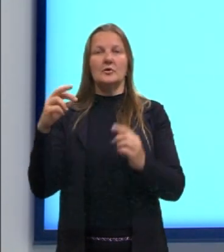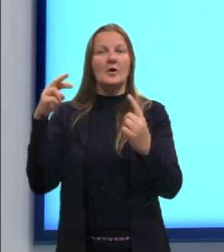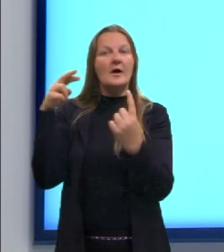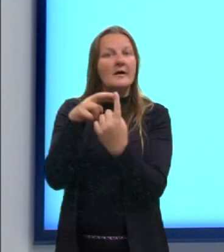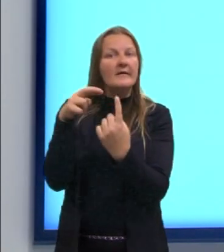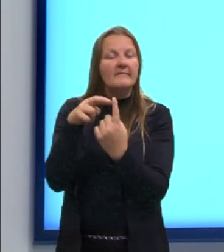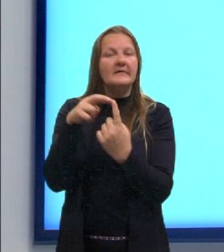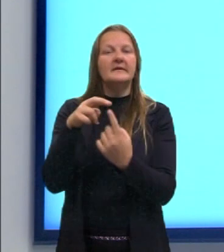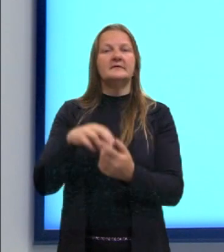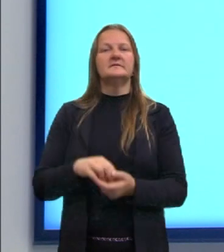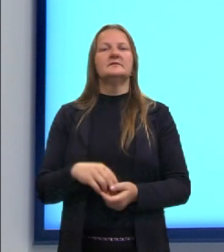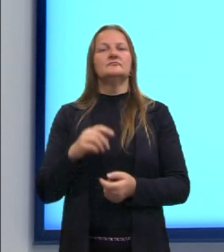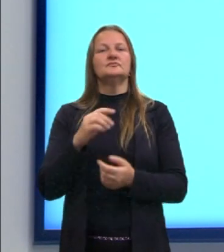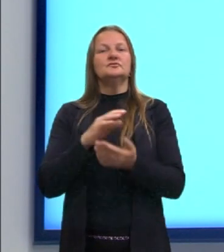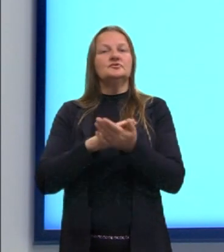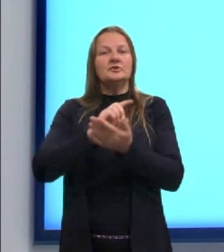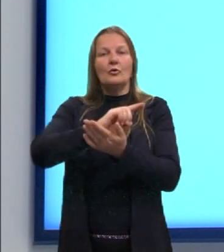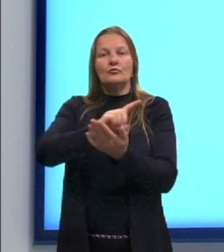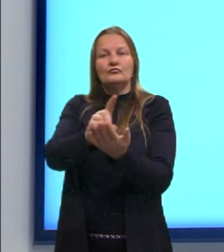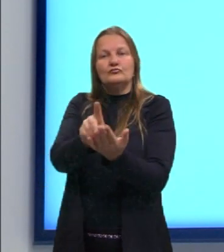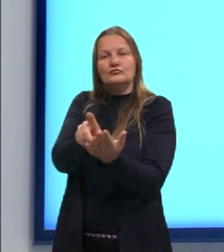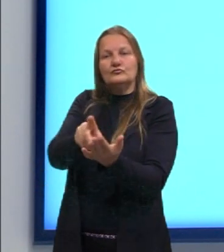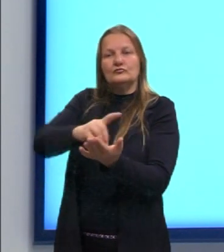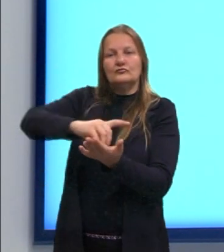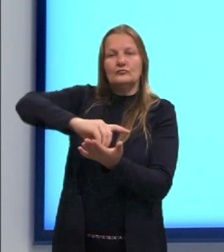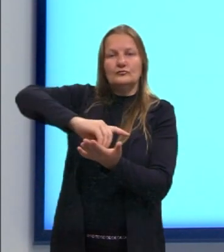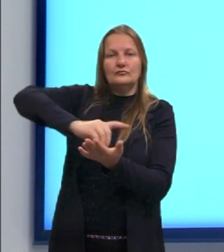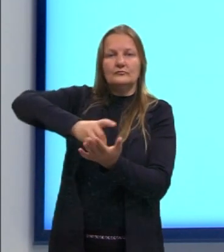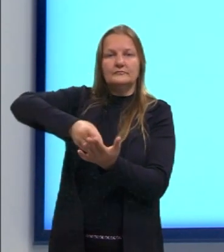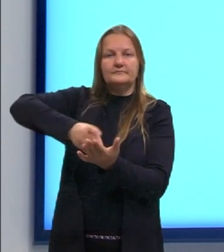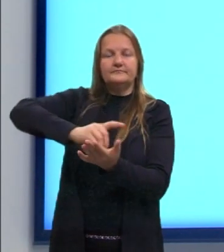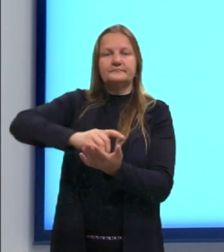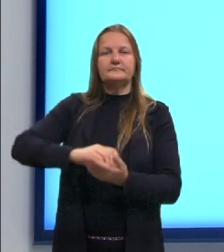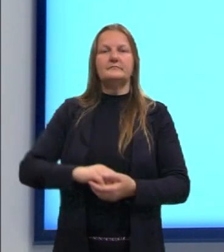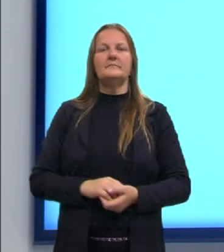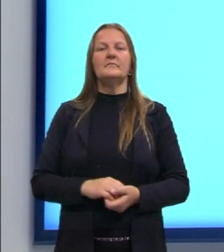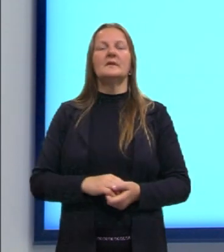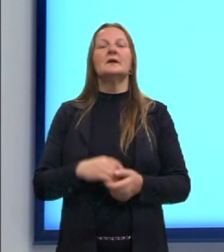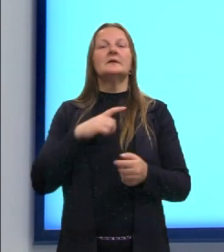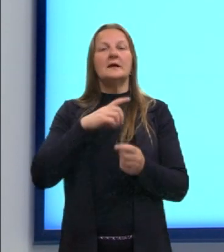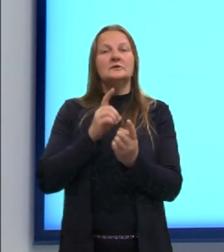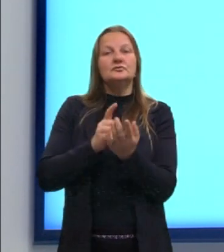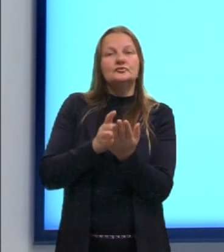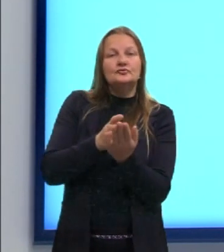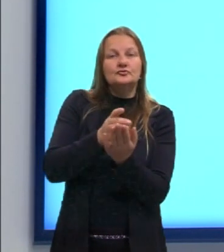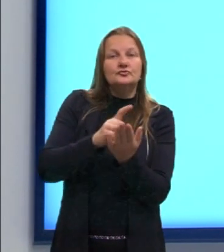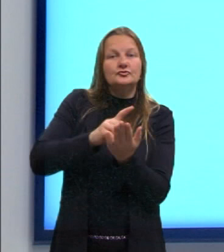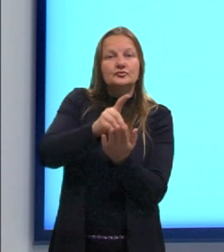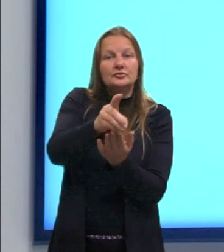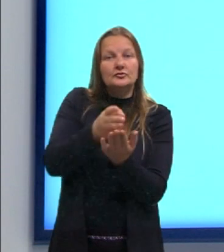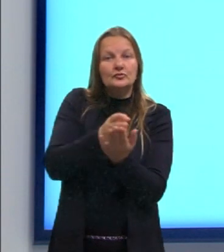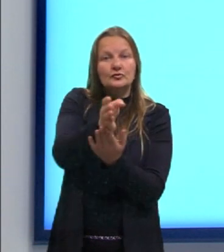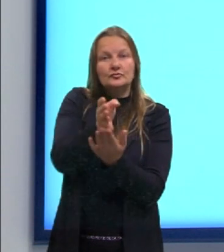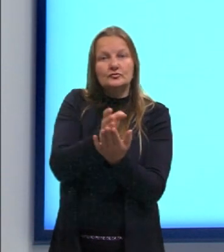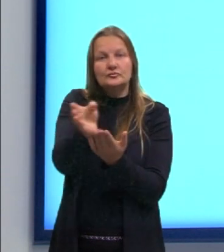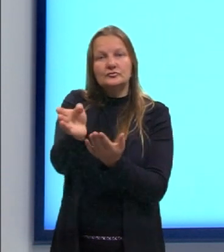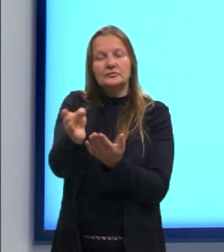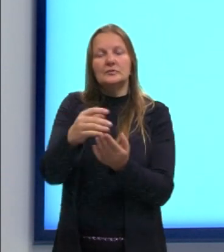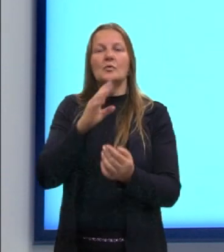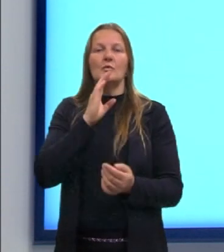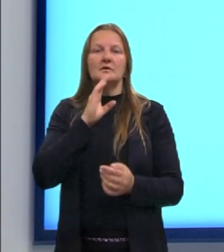estabelecidos para orientação na superfície terrestre. Existem também direções intermediárias a eles, que